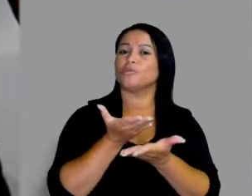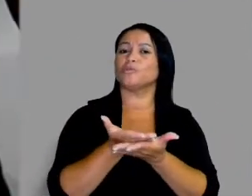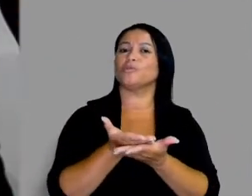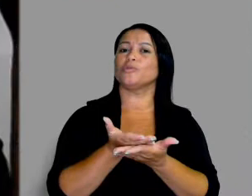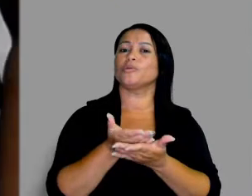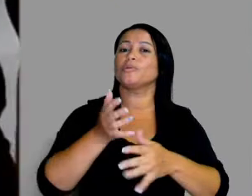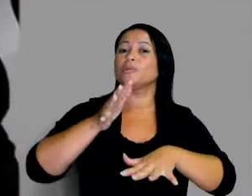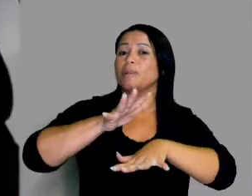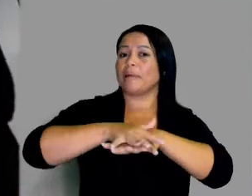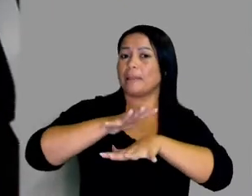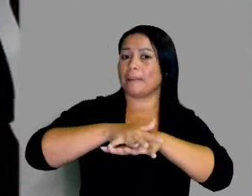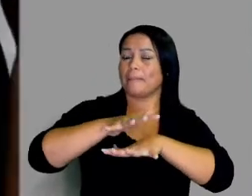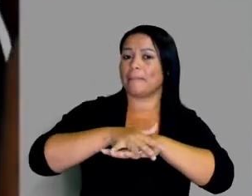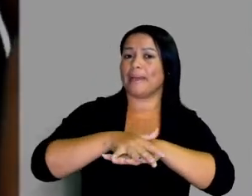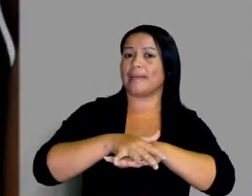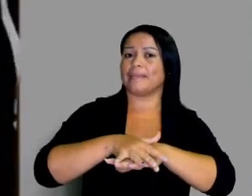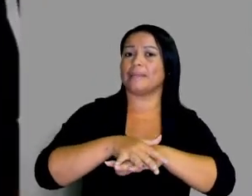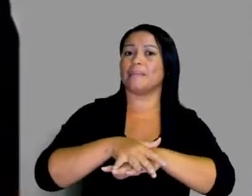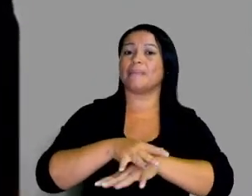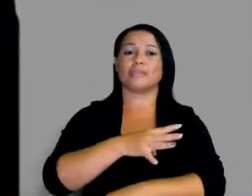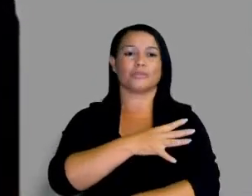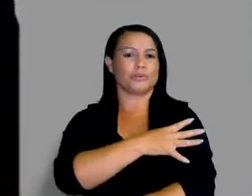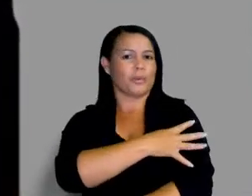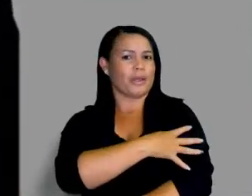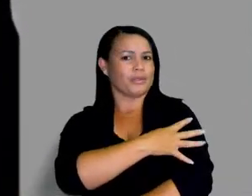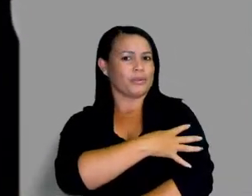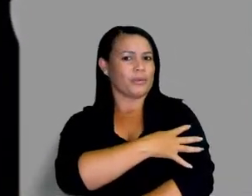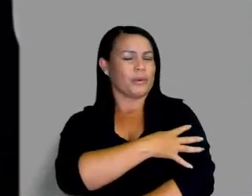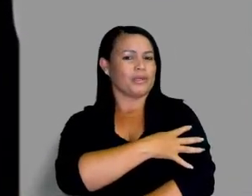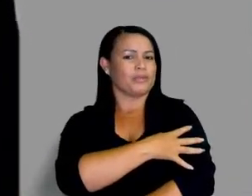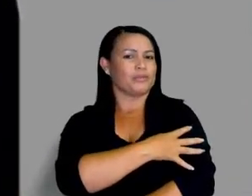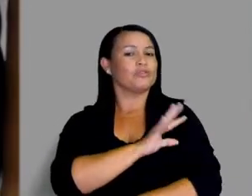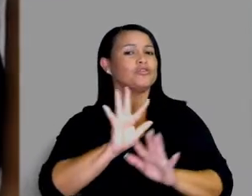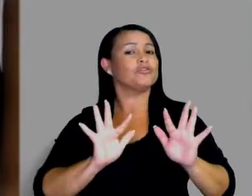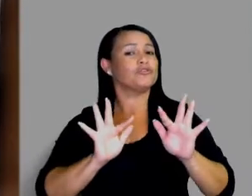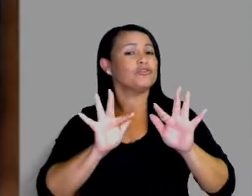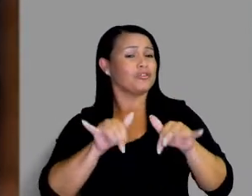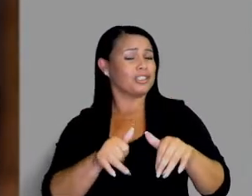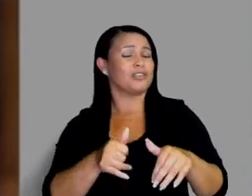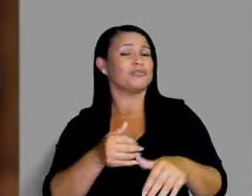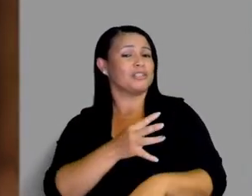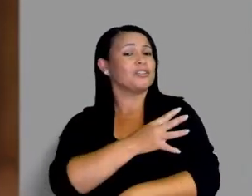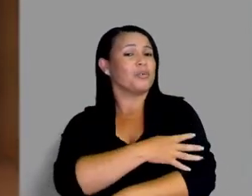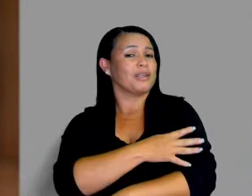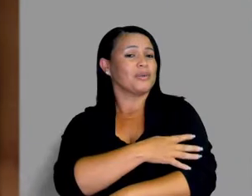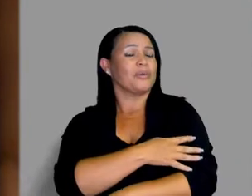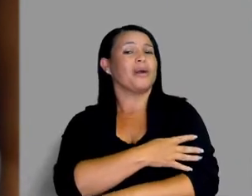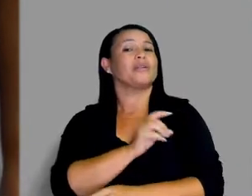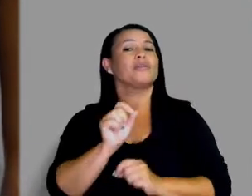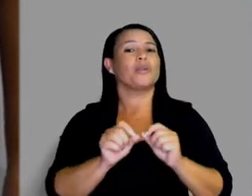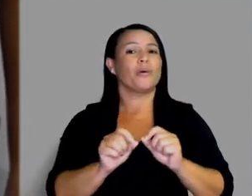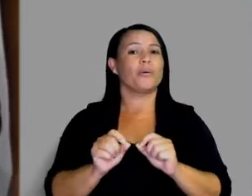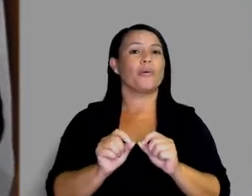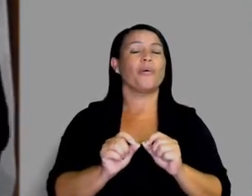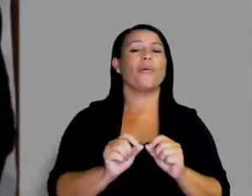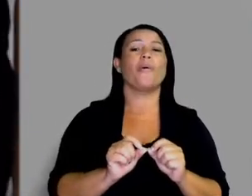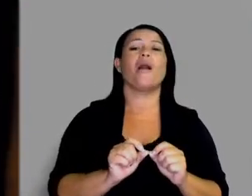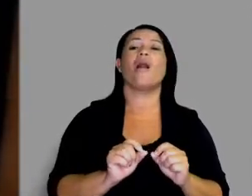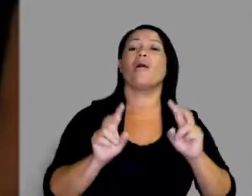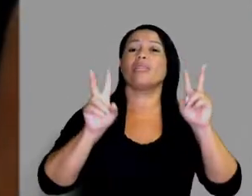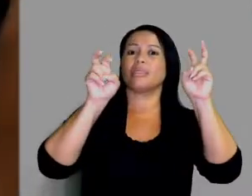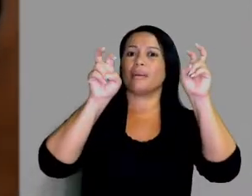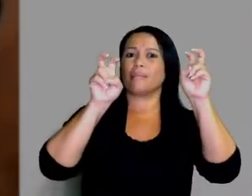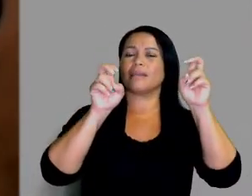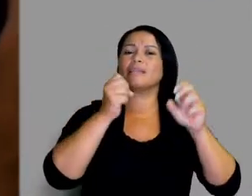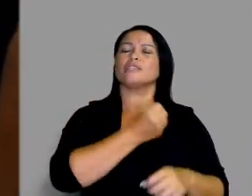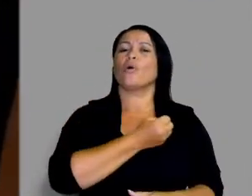estudos da matemática, quarto ano, anos finais. Então, a nossa unidade temática será os números e